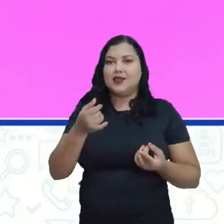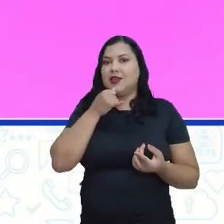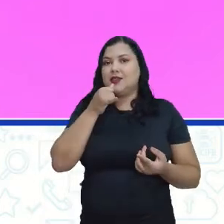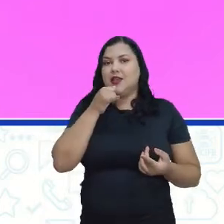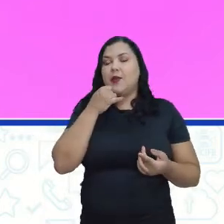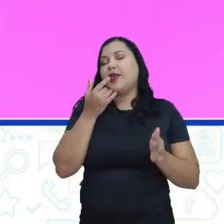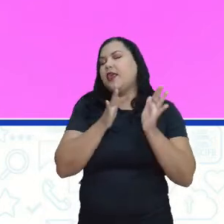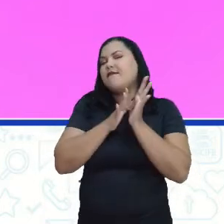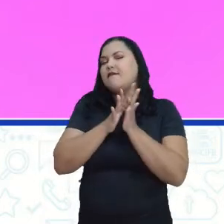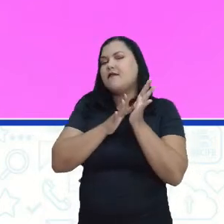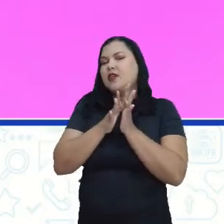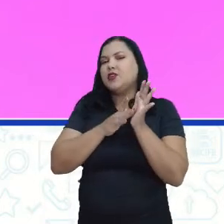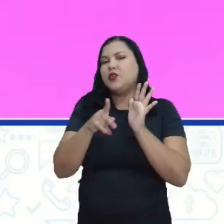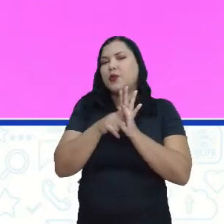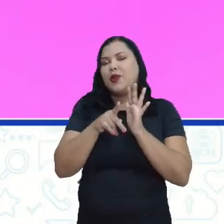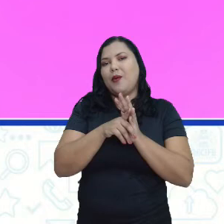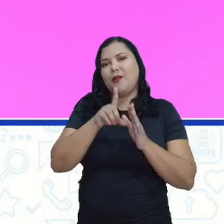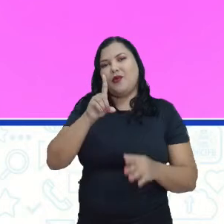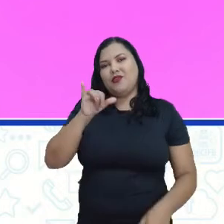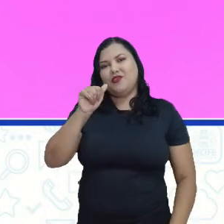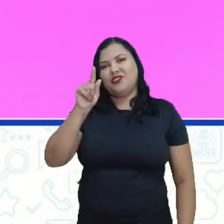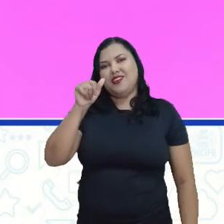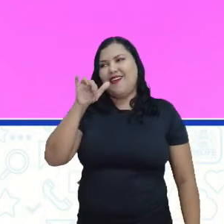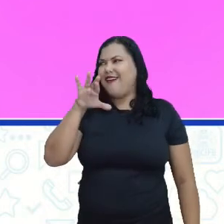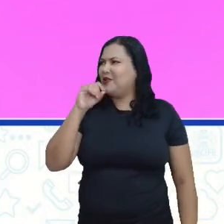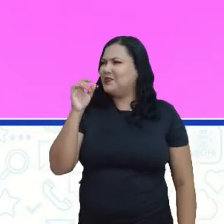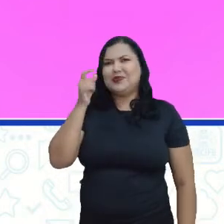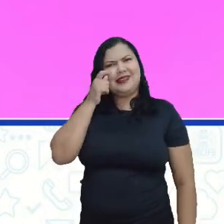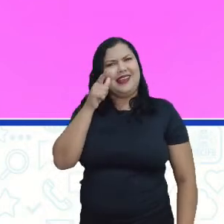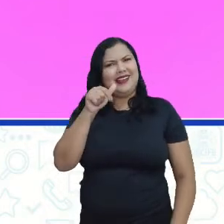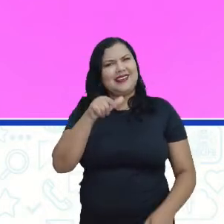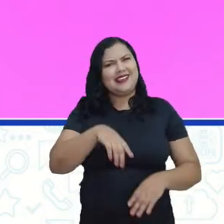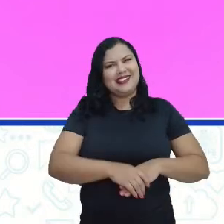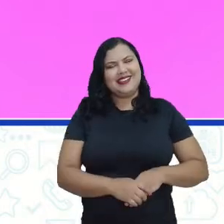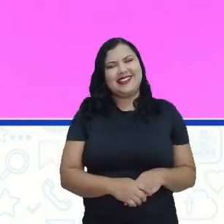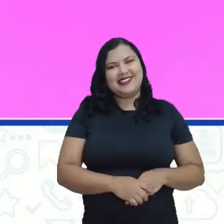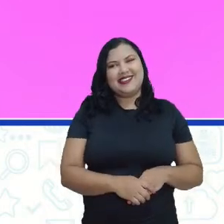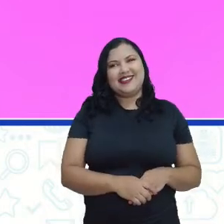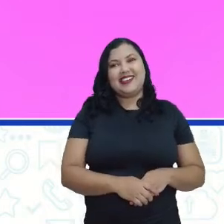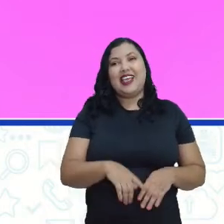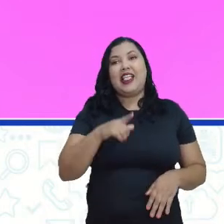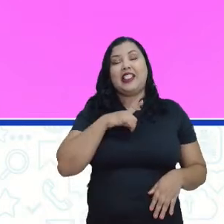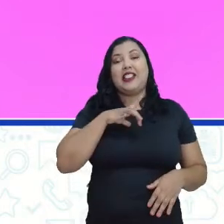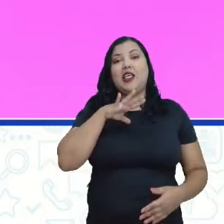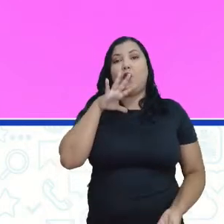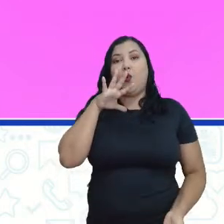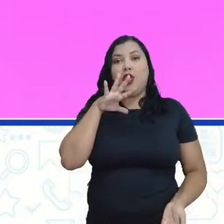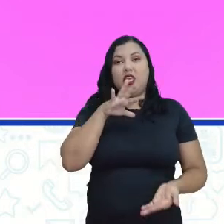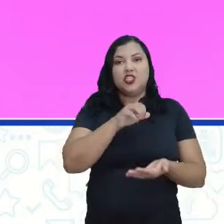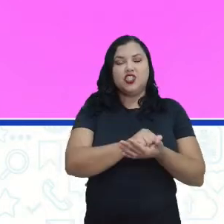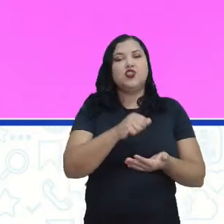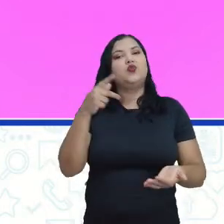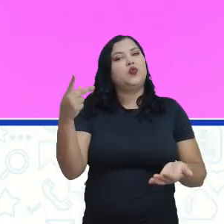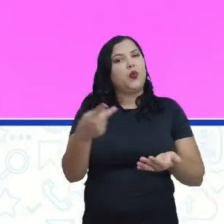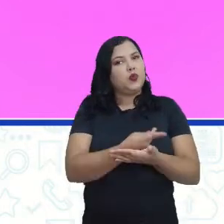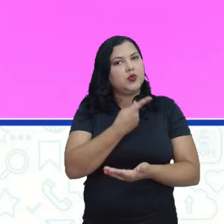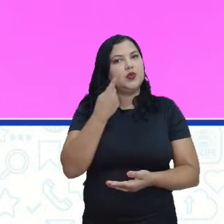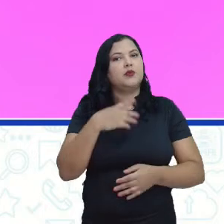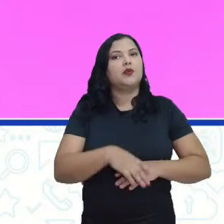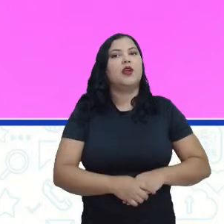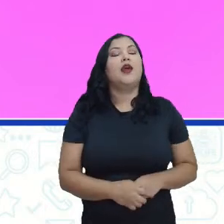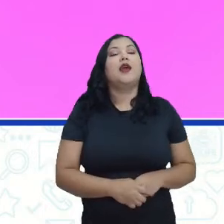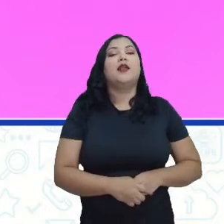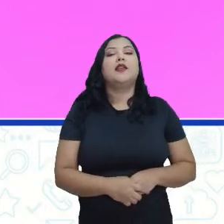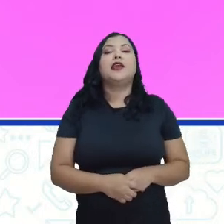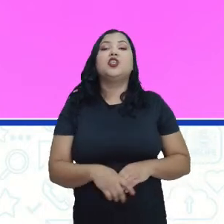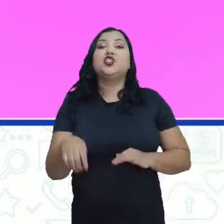que simula um diário. Interessante, né? Massa. Ó, a gente tem um registro de acontecimentos